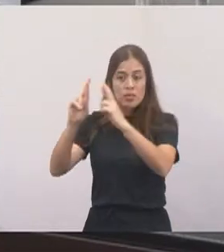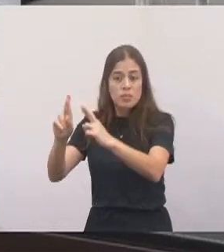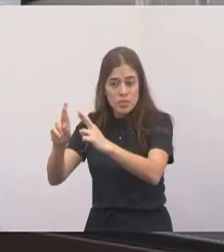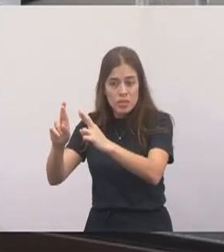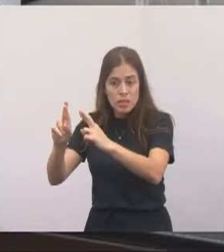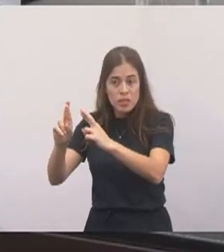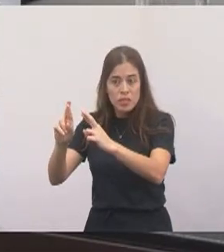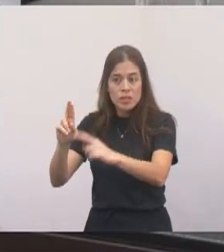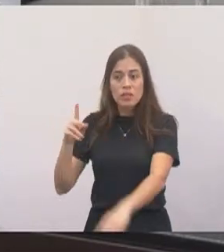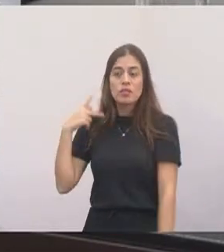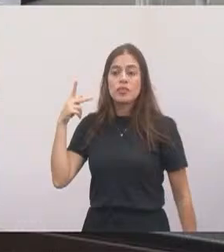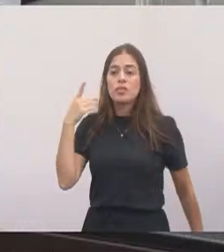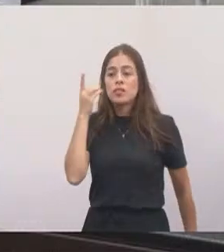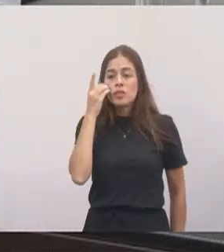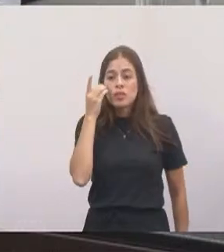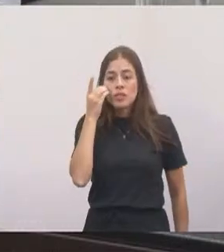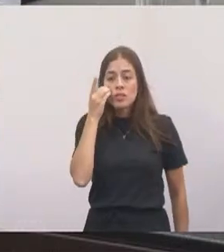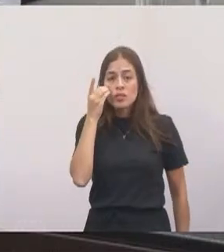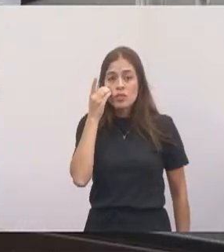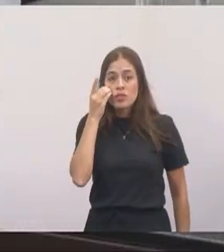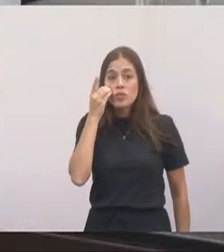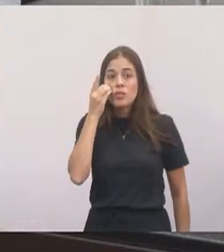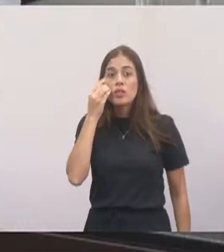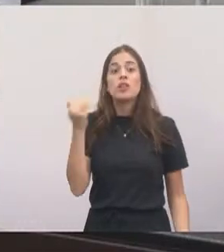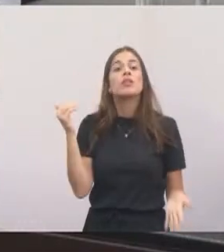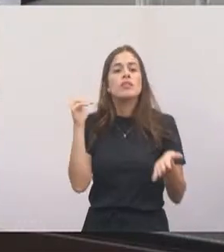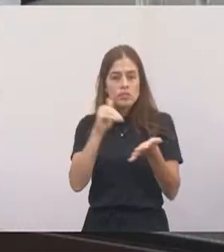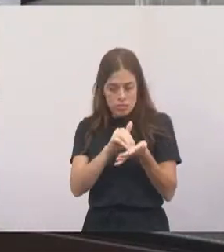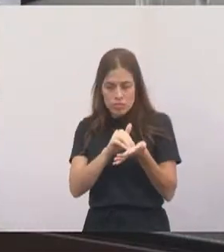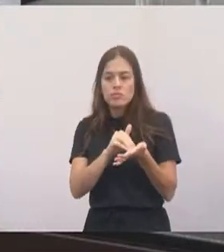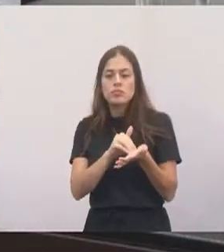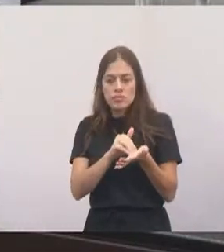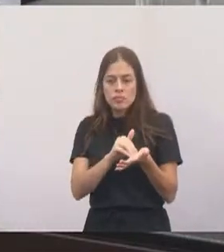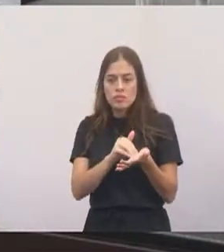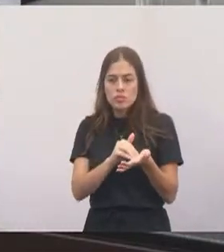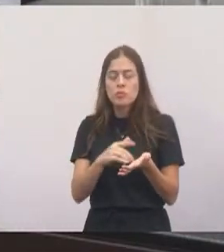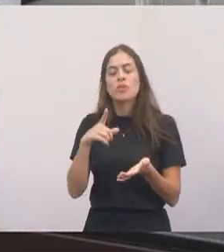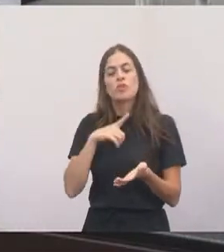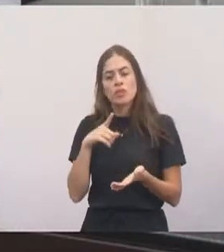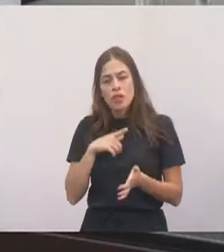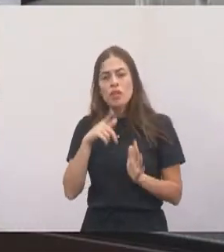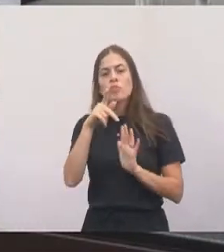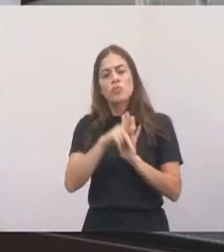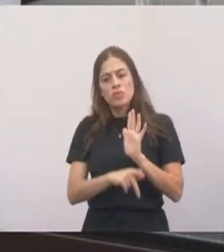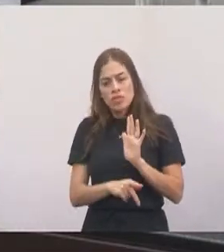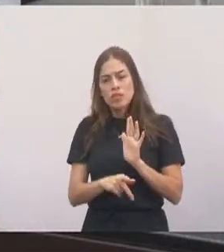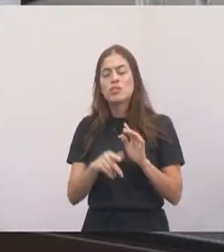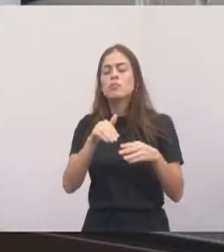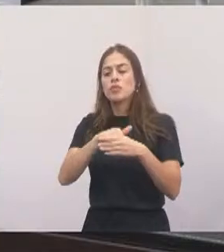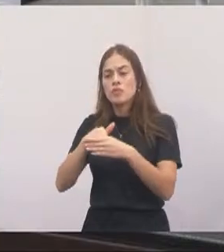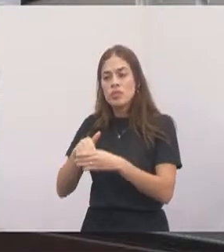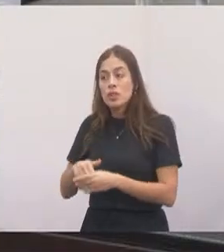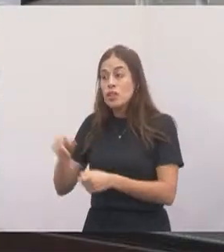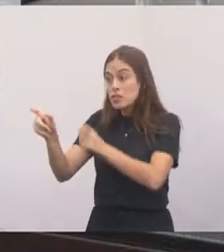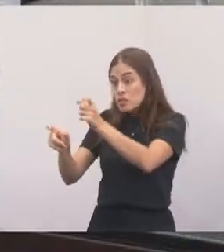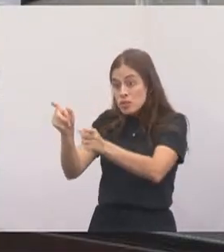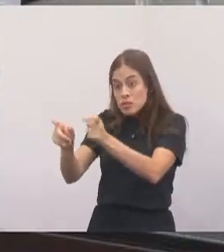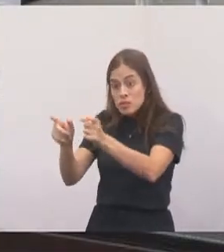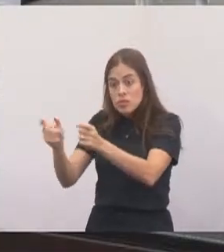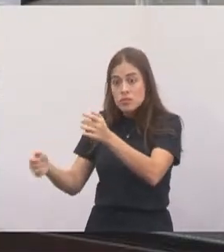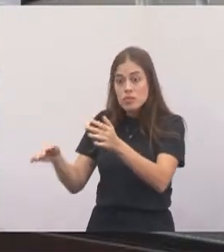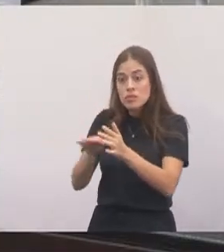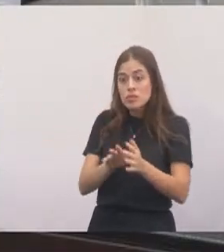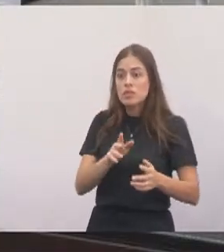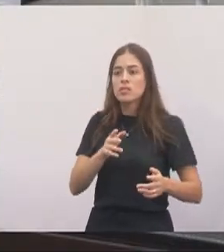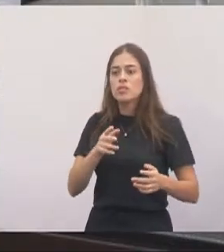sessão do vereador Dude, tem projetos importantes aqui nessa casa para a gente votar, pessoas vieram aqui assistir, mas... Eu acho que a gente vai